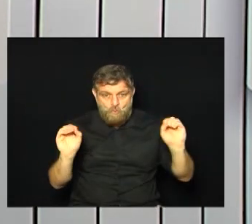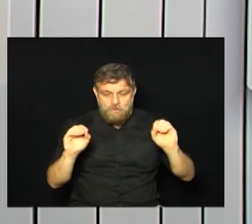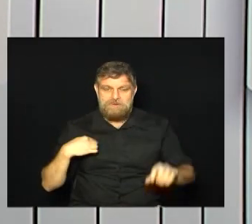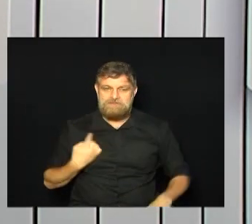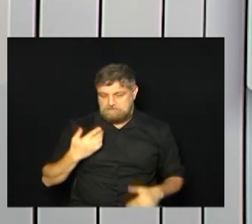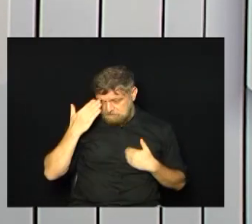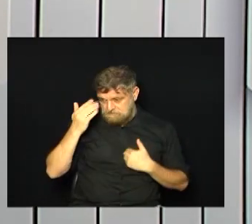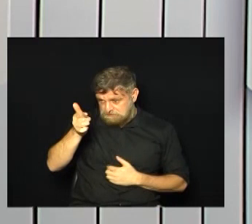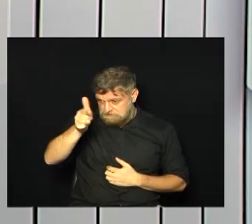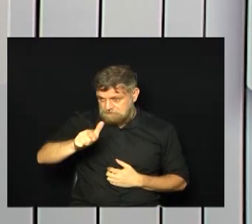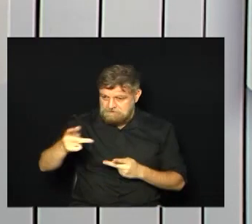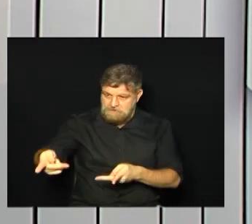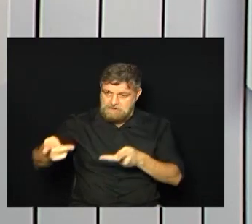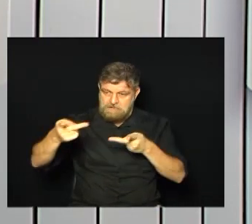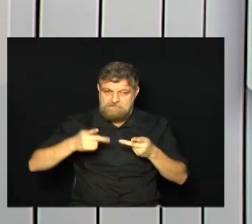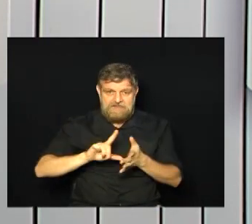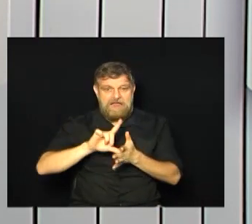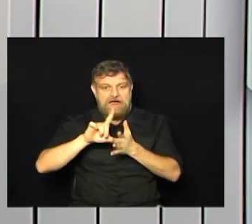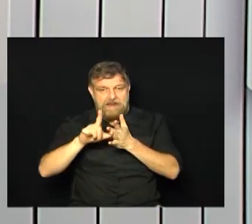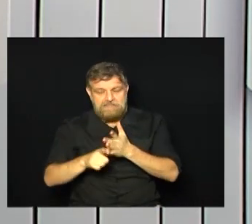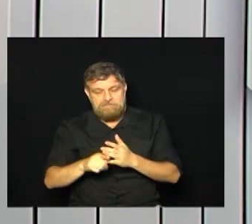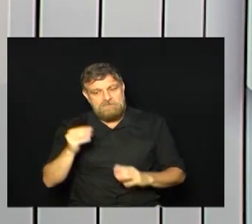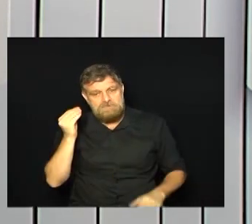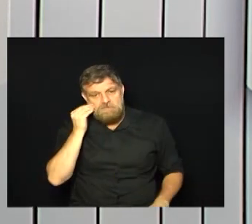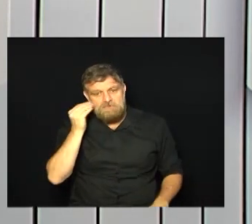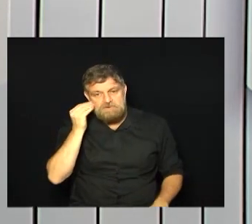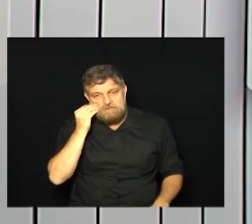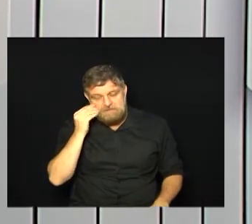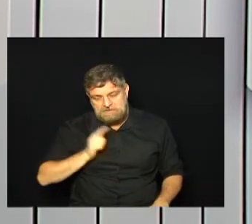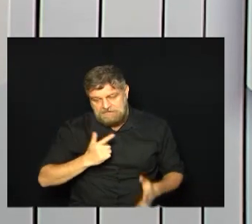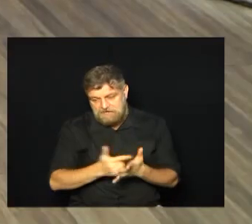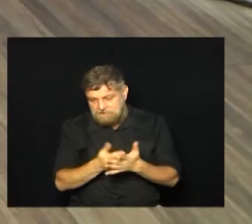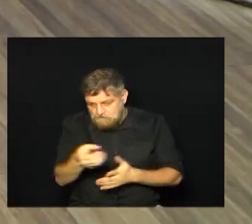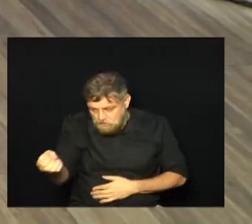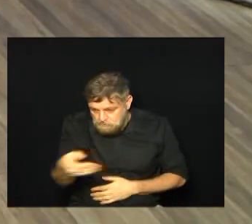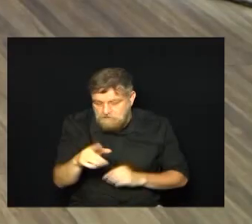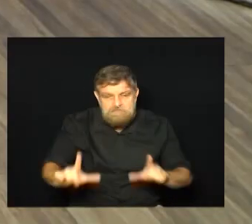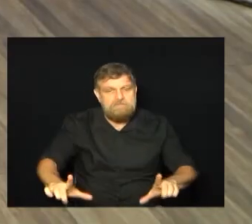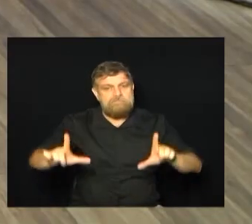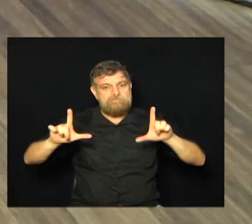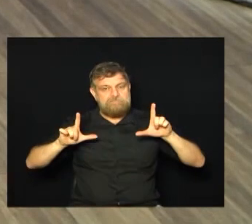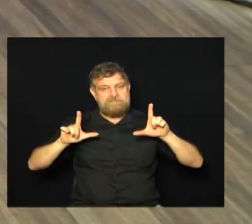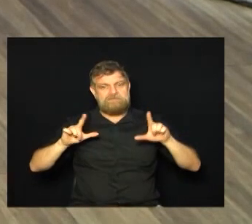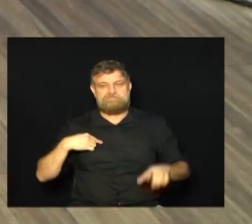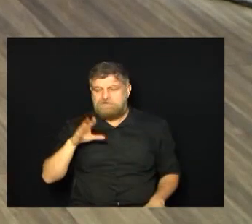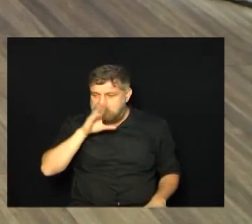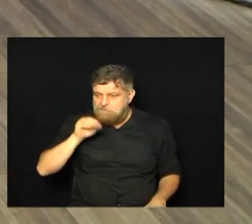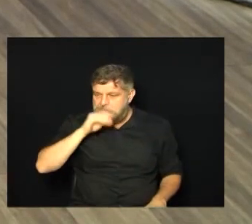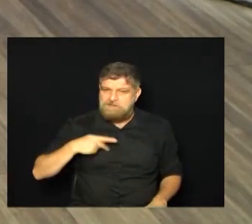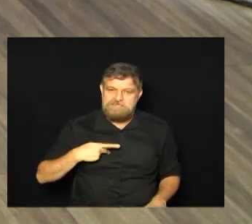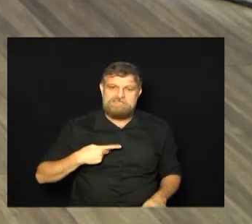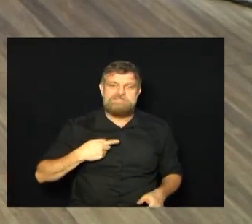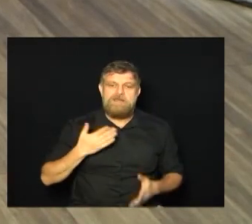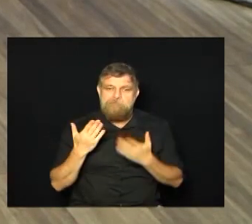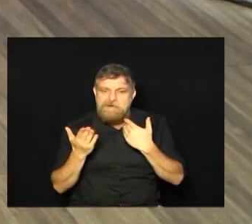Agradeço mais uma vez, já fica o convite aqui por uma próxima oportunidade. Lançou o próximo livro, já entre em contato com a gente, que a gente bate mais um